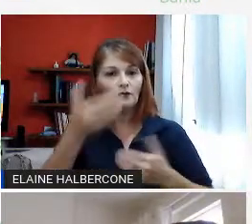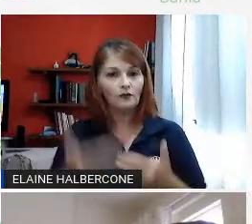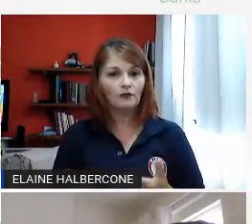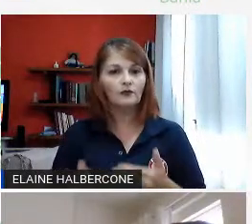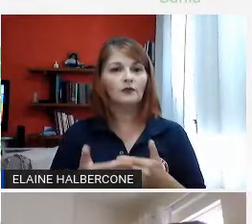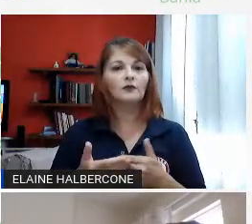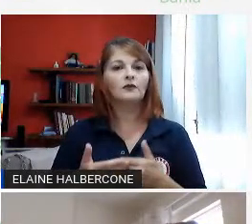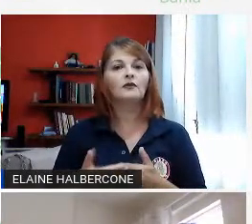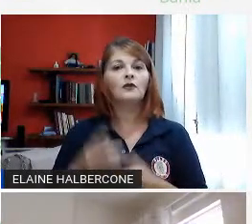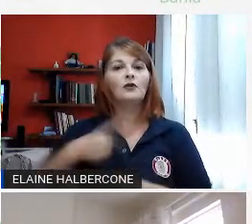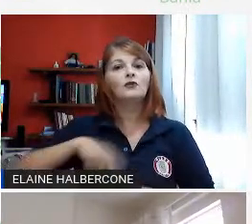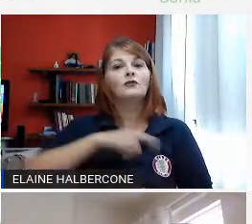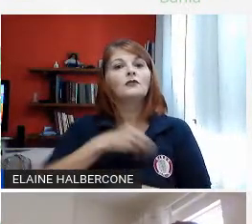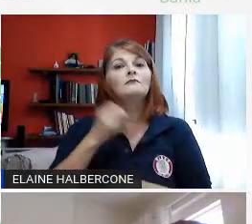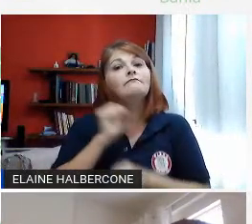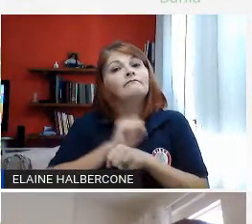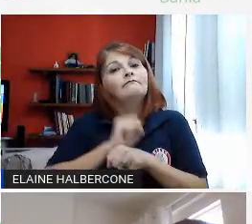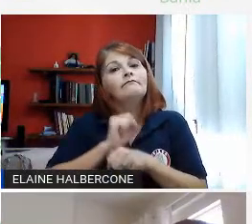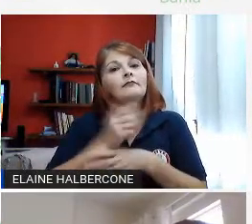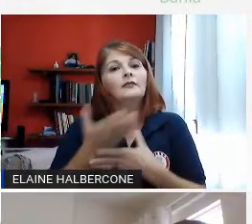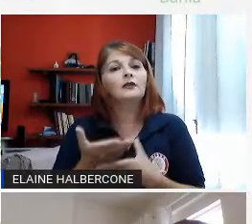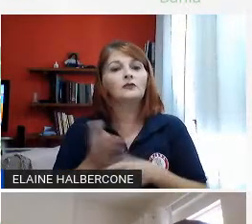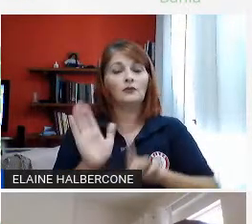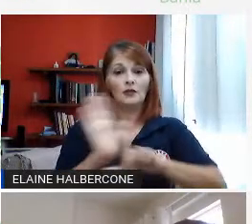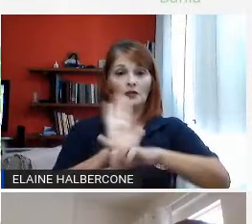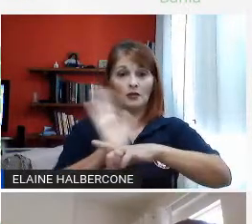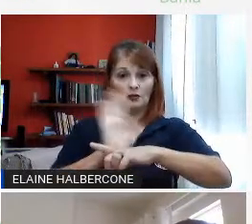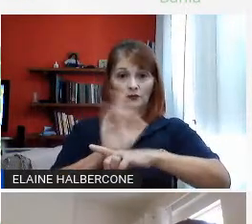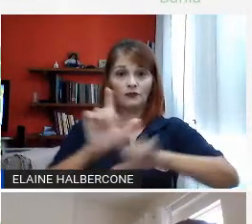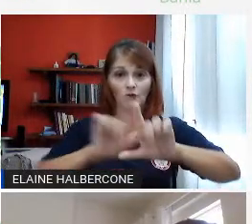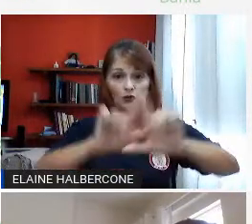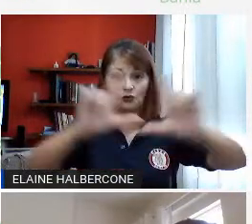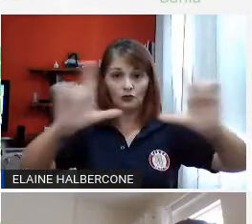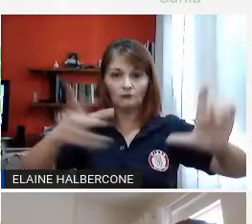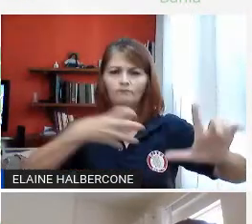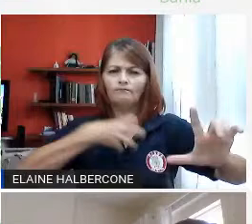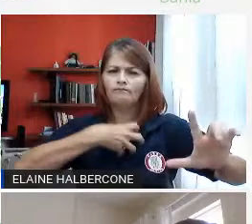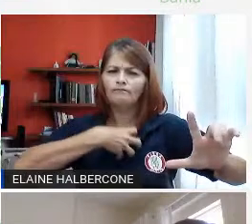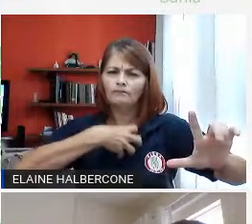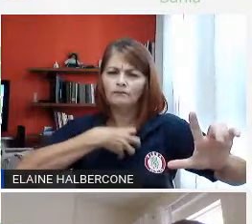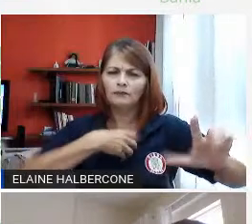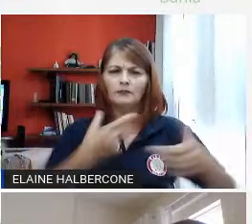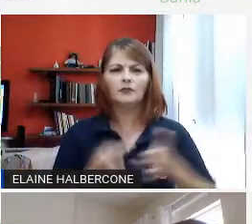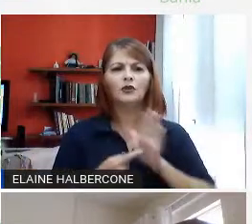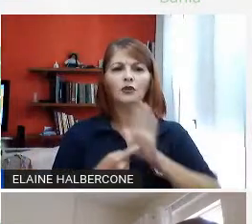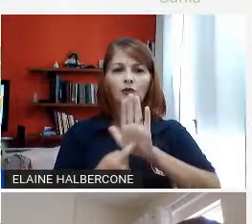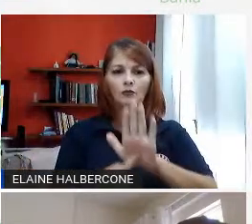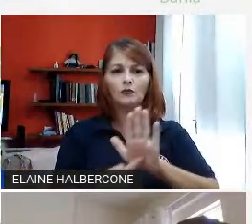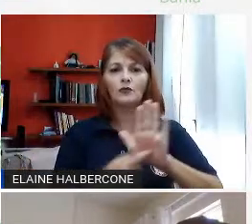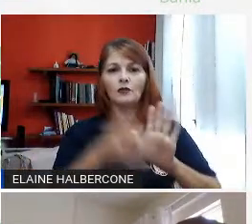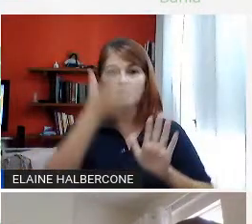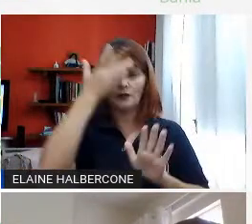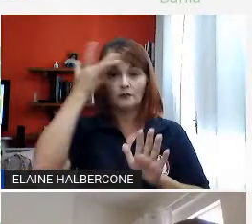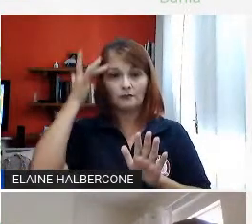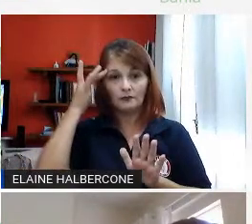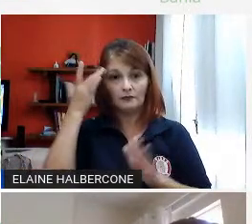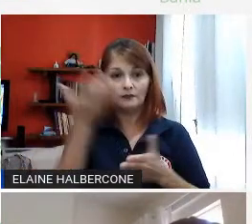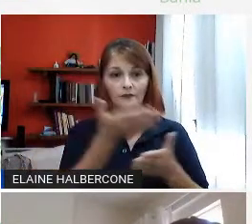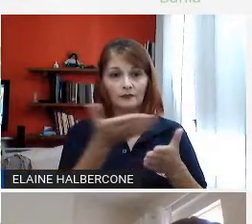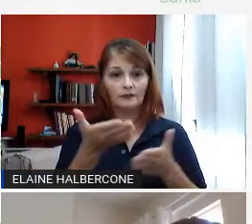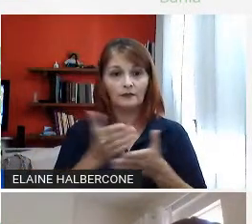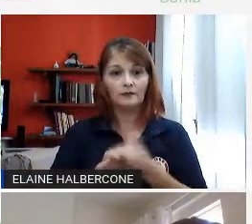Nós esperamos realmente que esses vídeos tenham feito sentido para vocês.